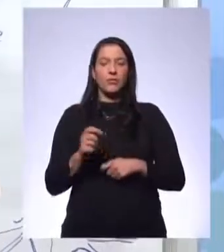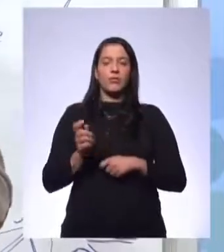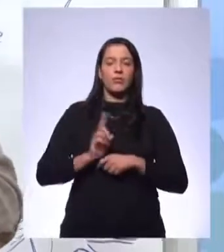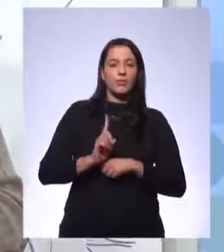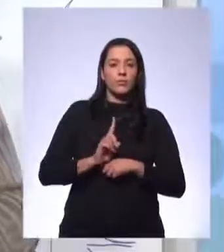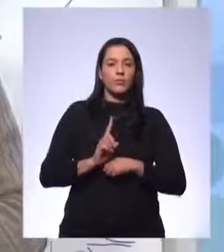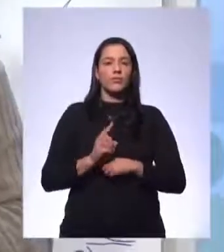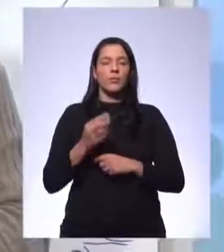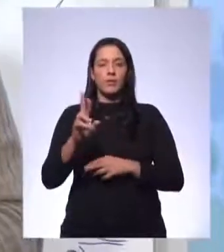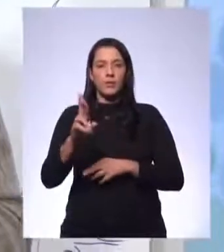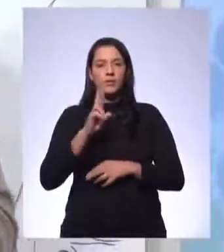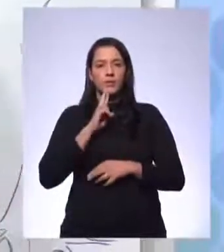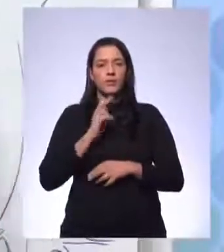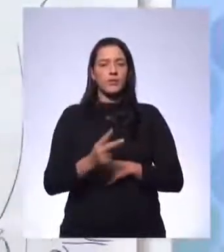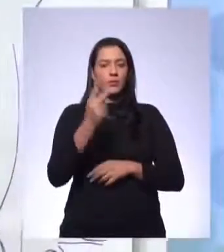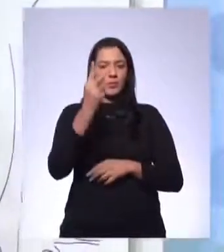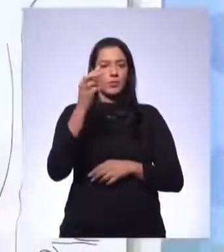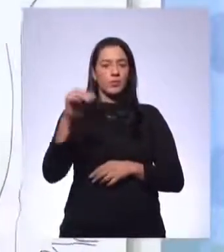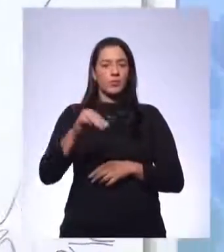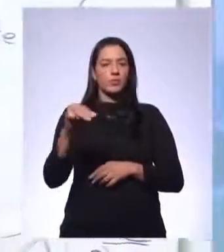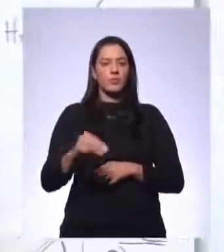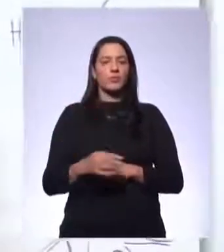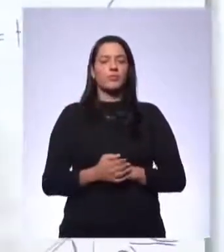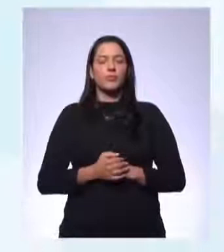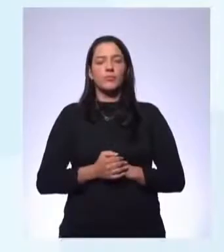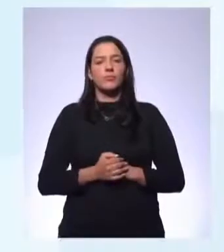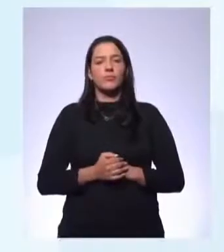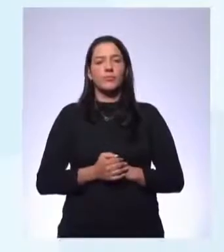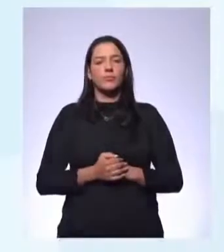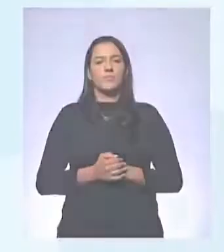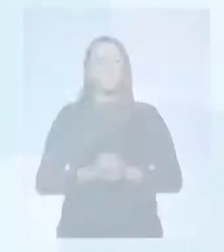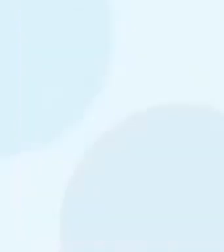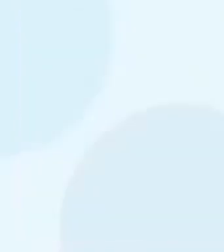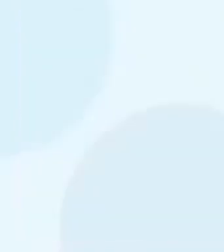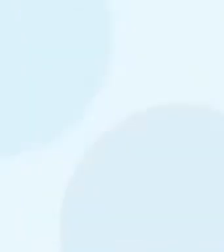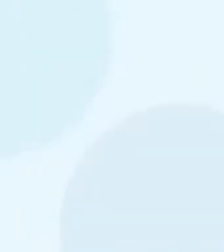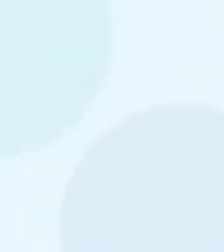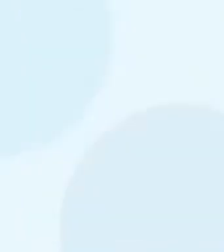chat para mim em 2 minutinhos, por favor.